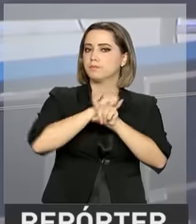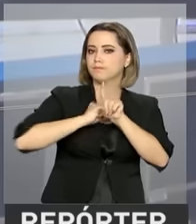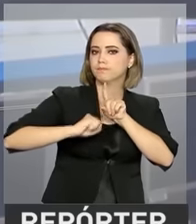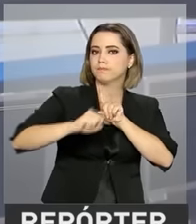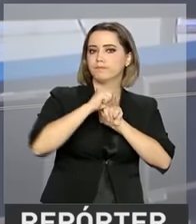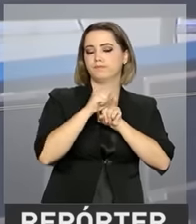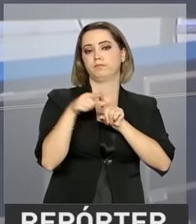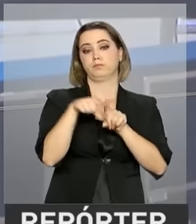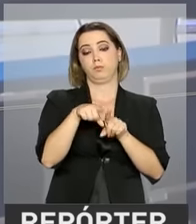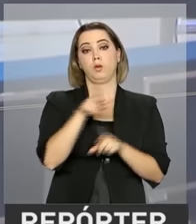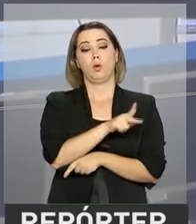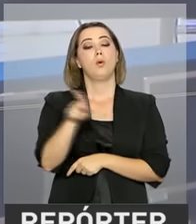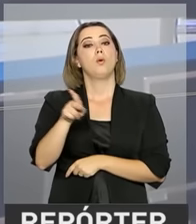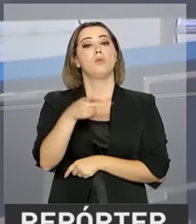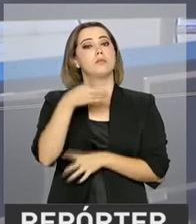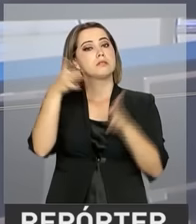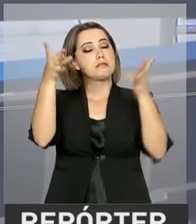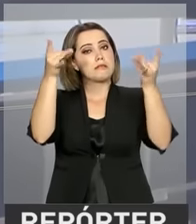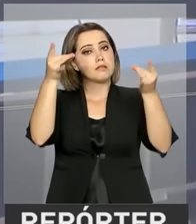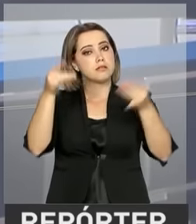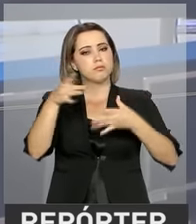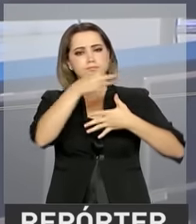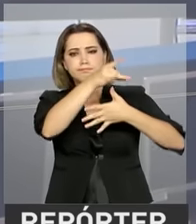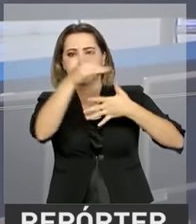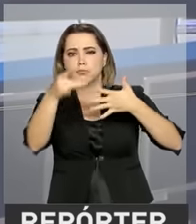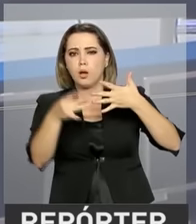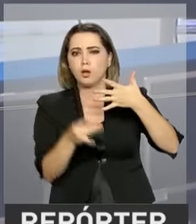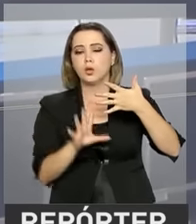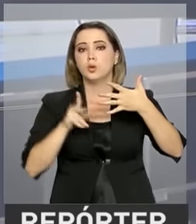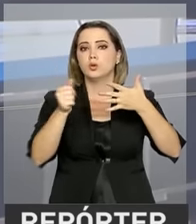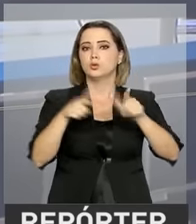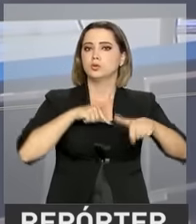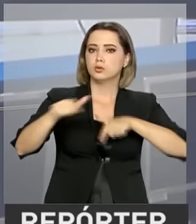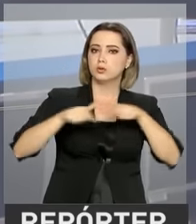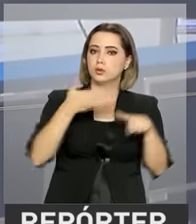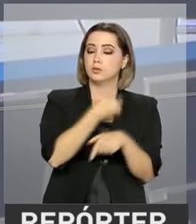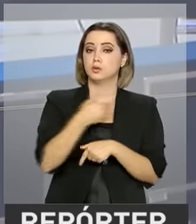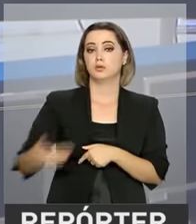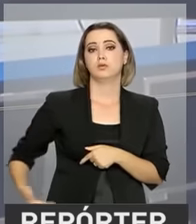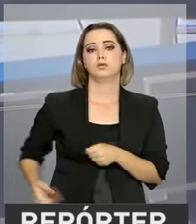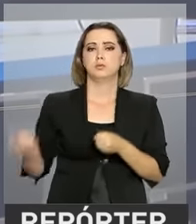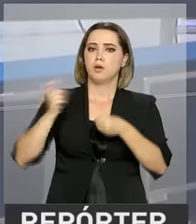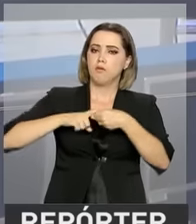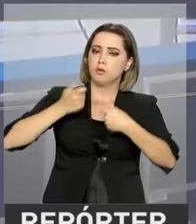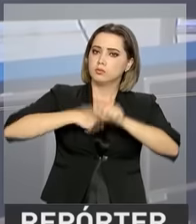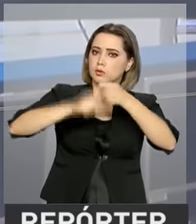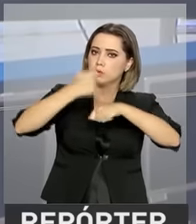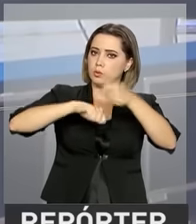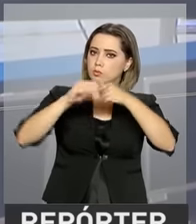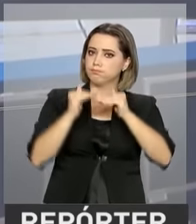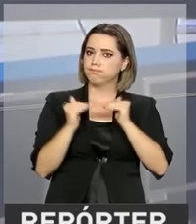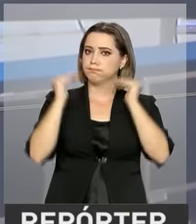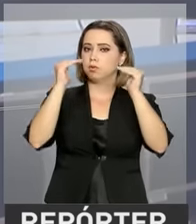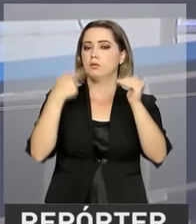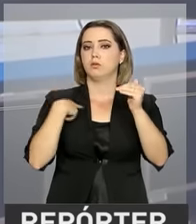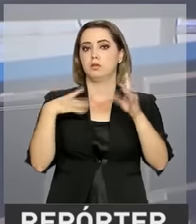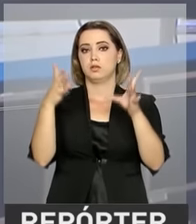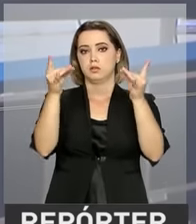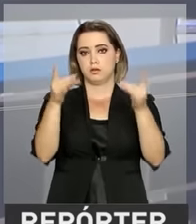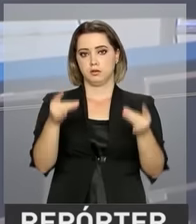temer citou uma série de medidas tomadas pelo governo para recuperar a economia e destacou resultados como a queda